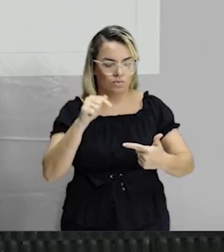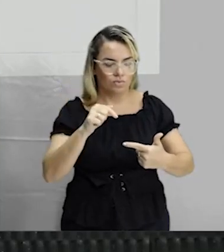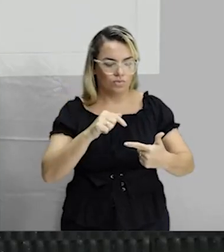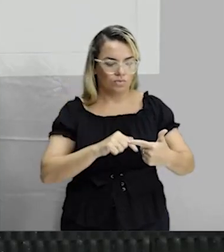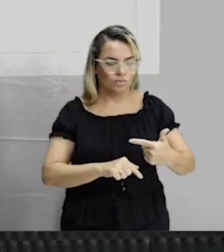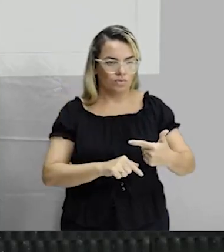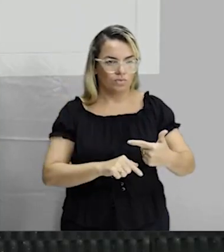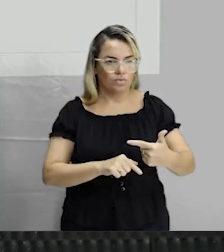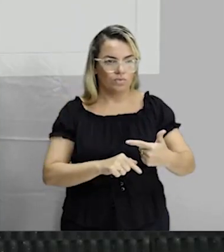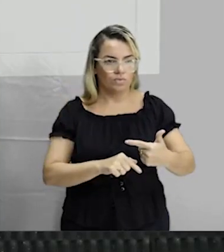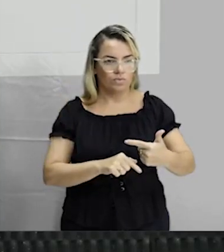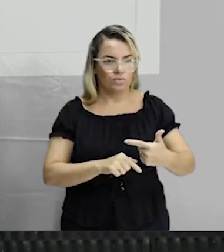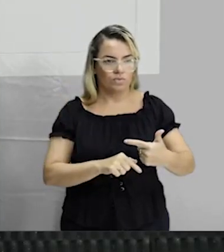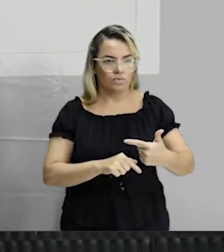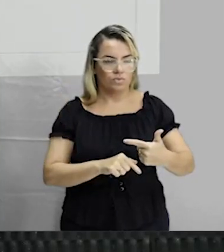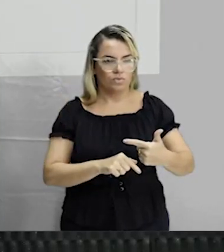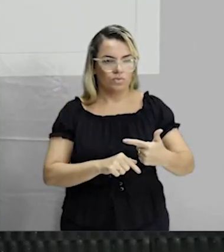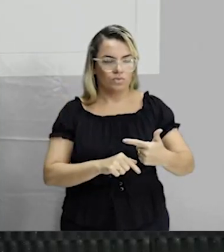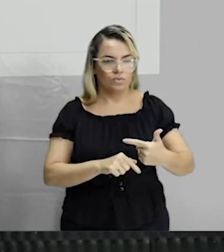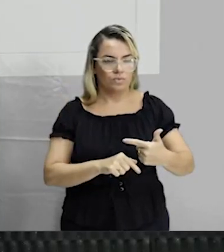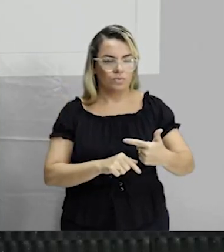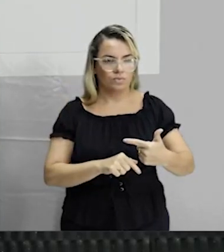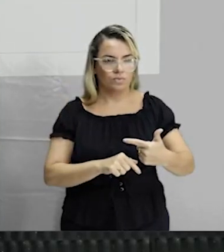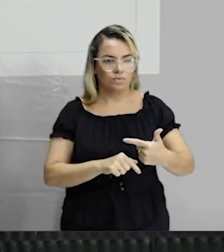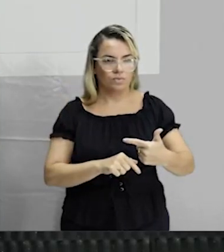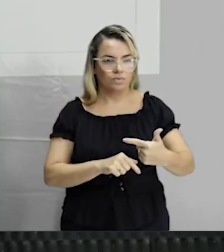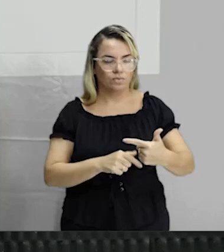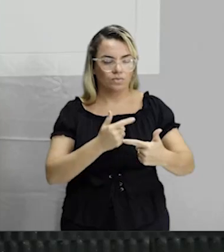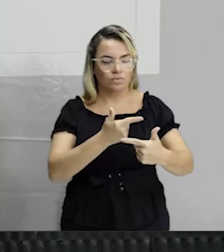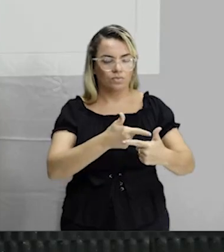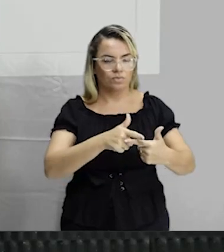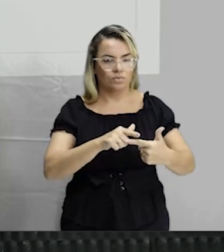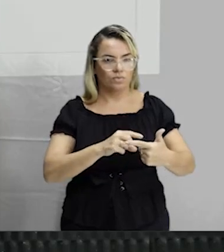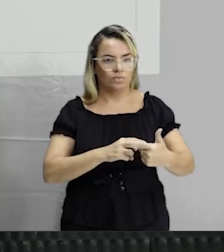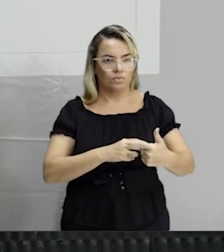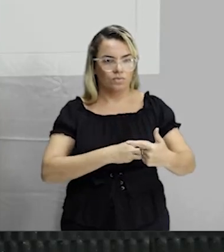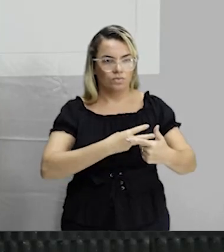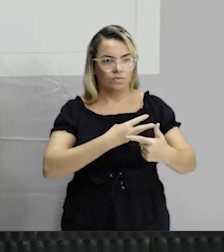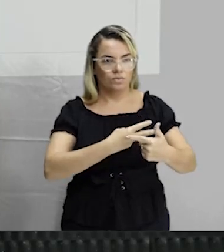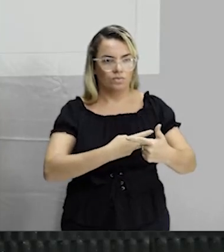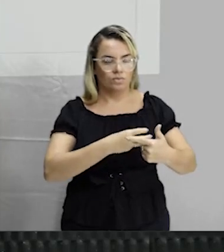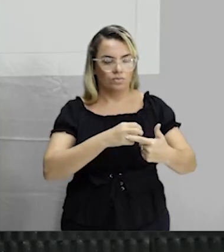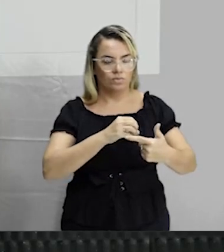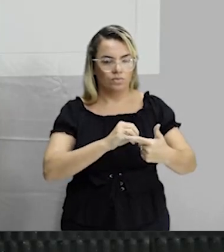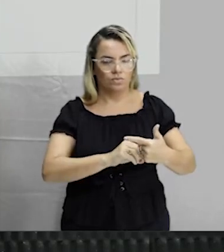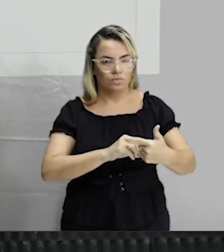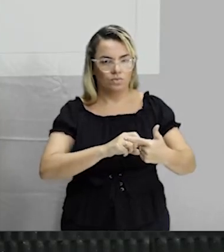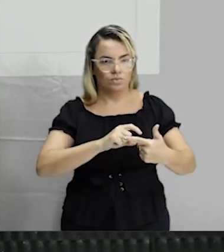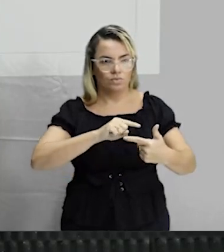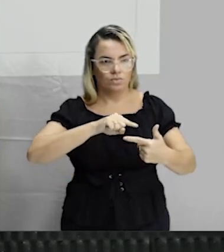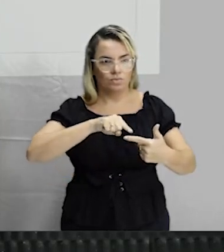32.781,81. Esse valor, você vai dividir ele por 30 mil.